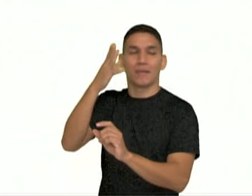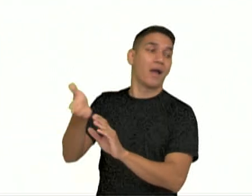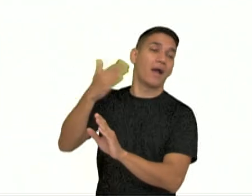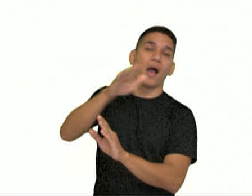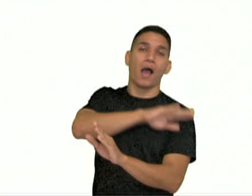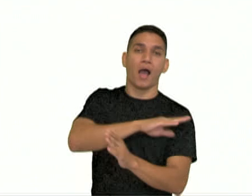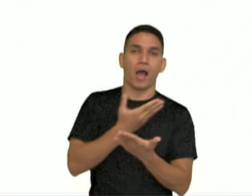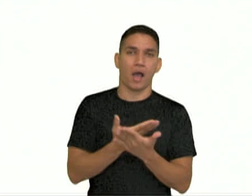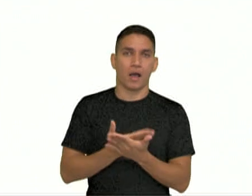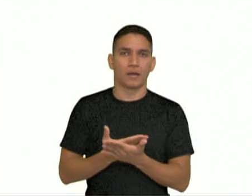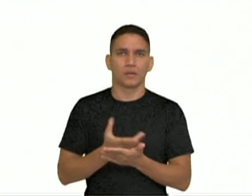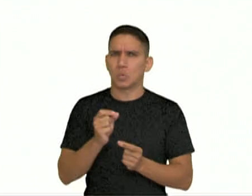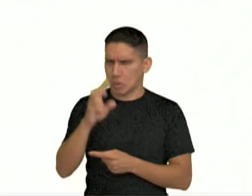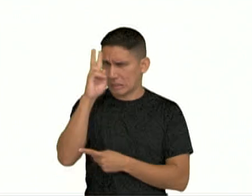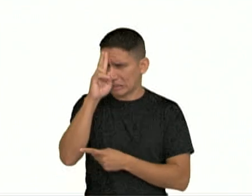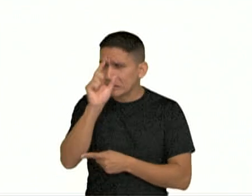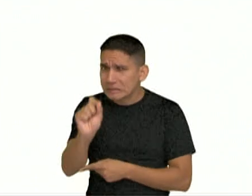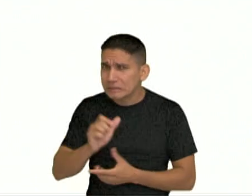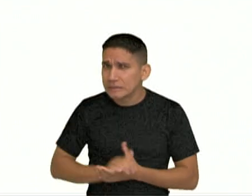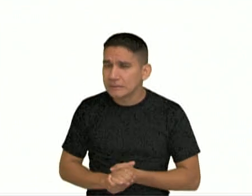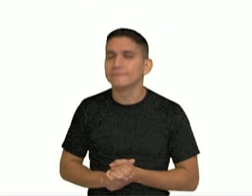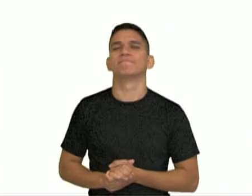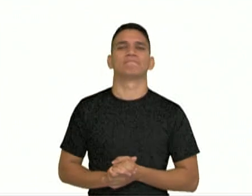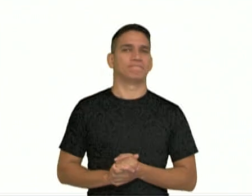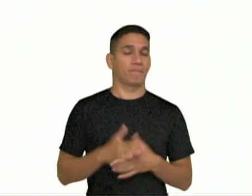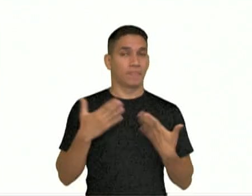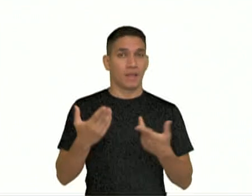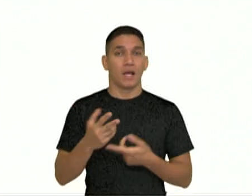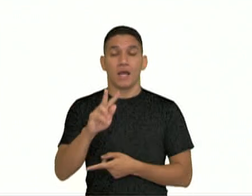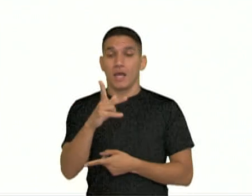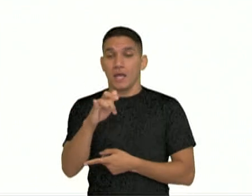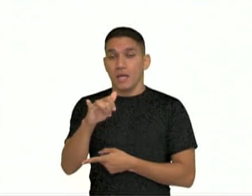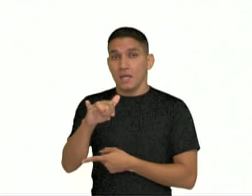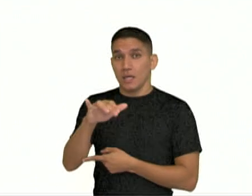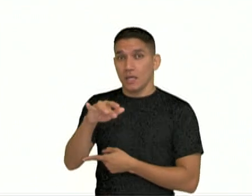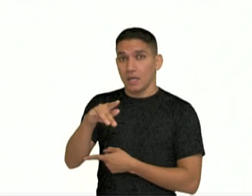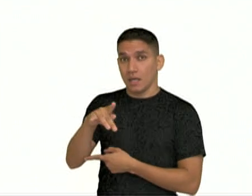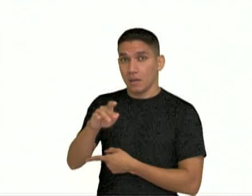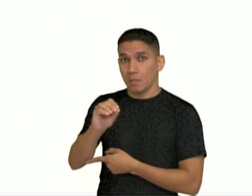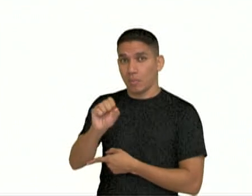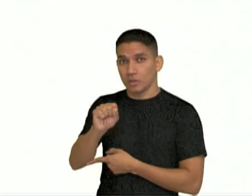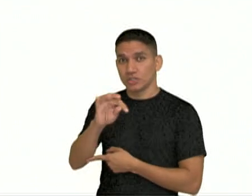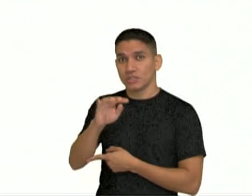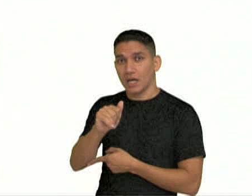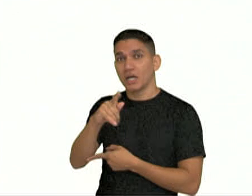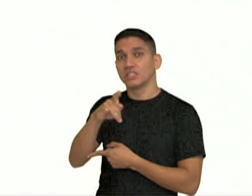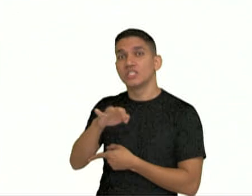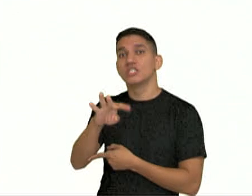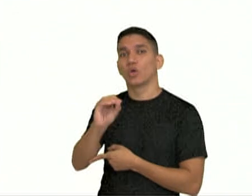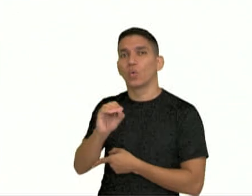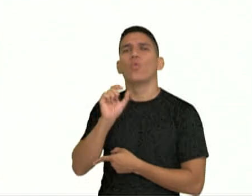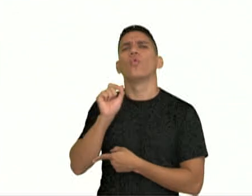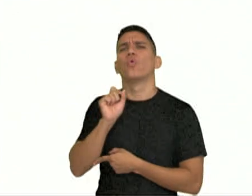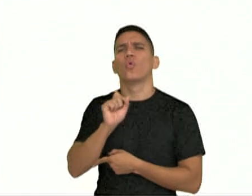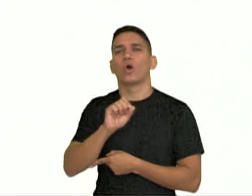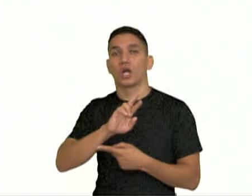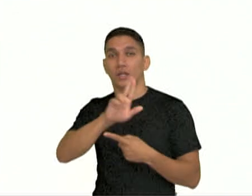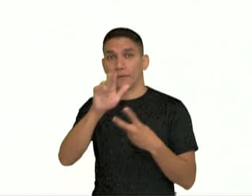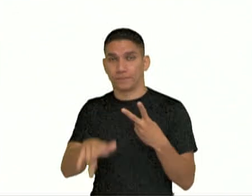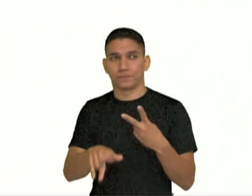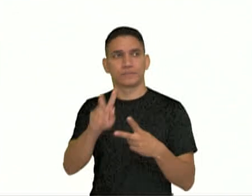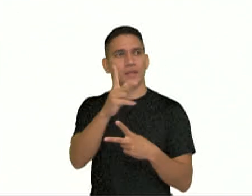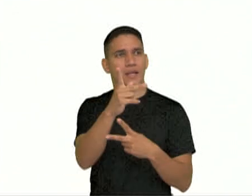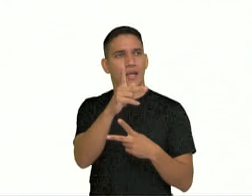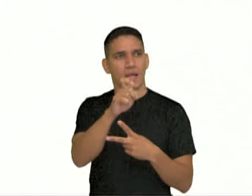hipostático? Conseguiu lembrar? Então lembra lá que tinha o epistático e o hipostático. O